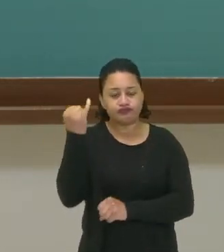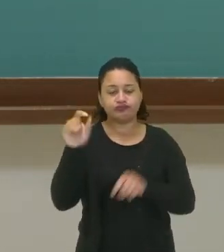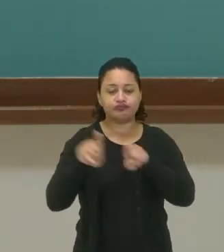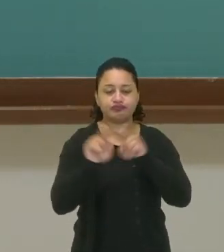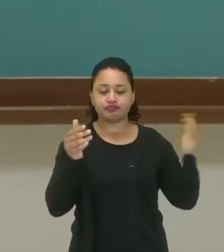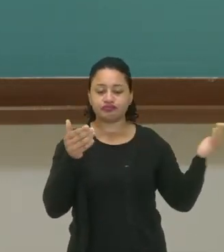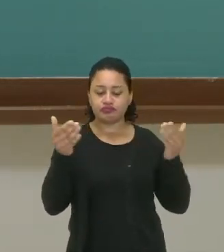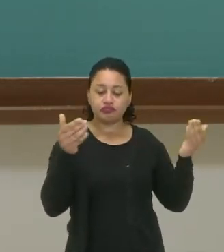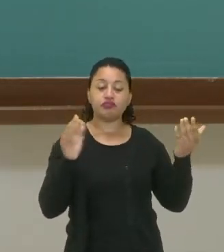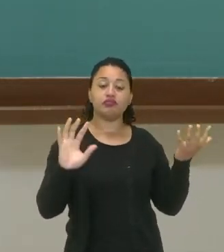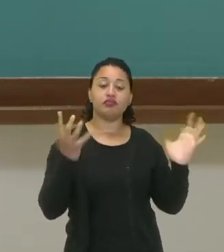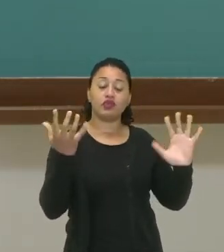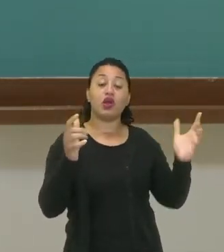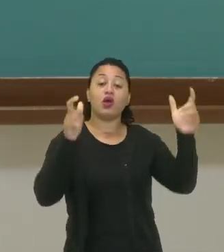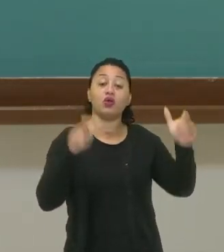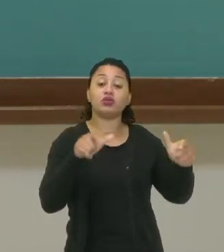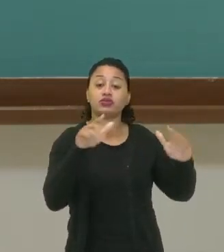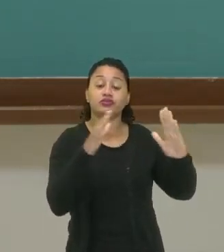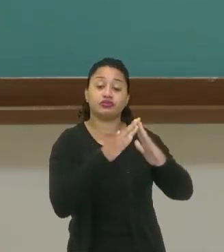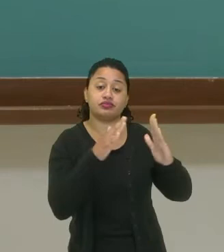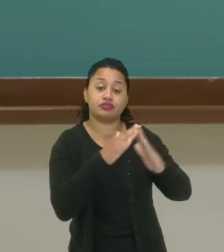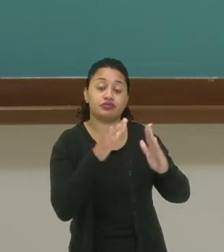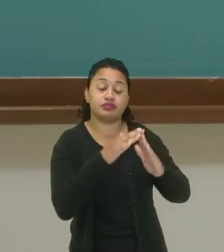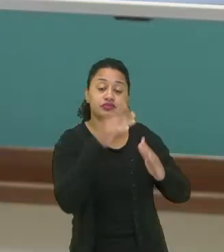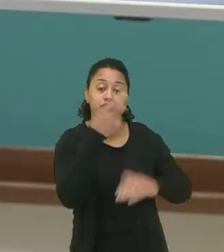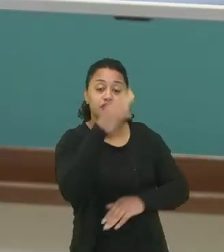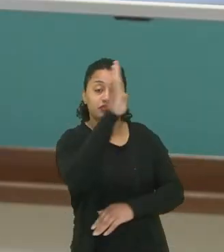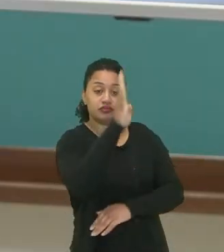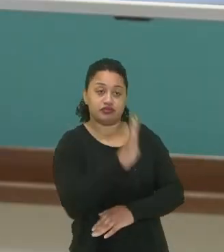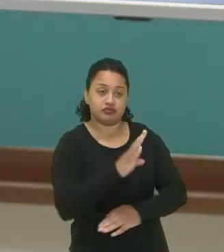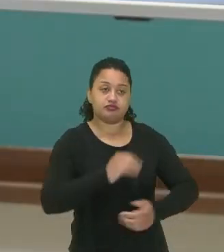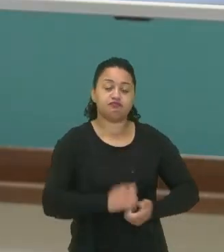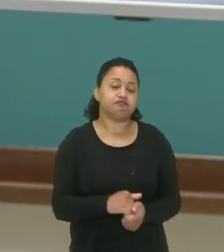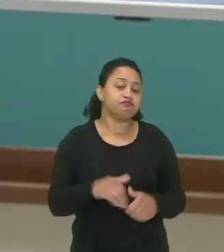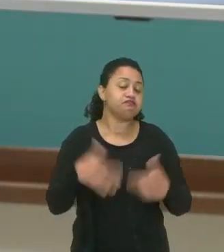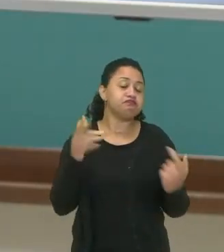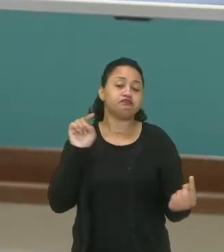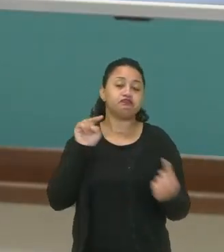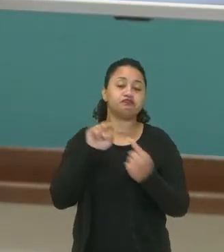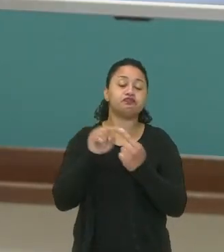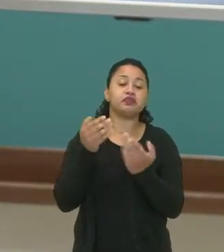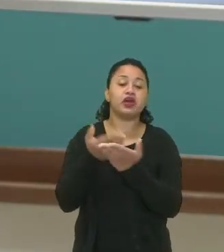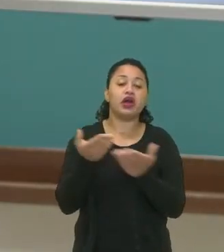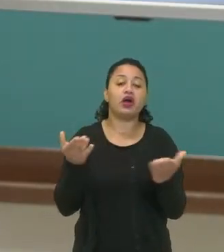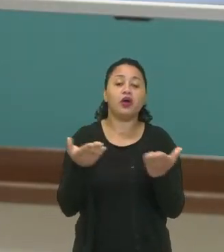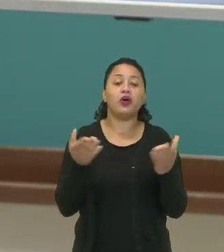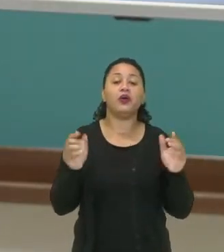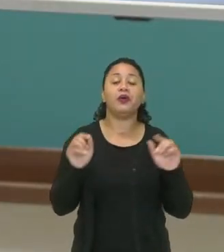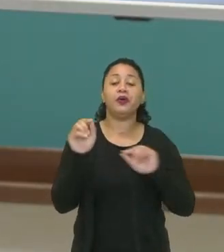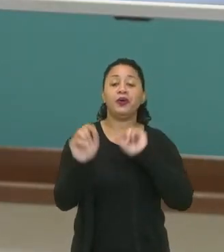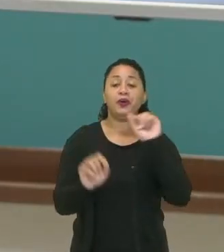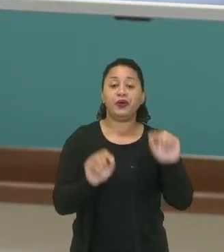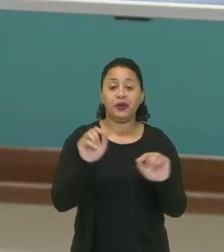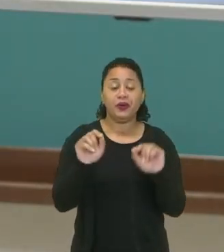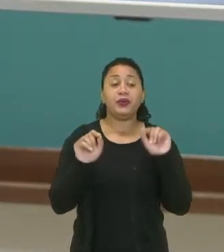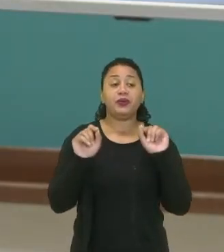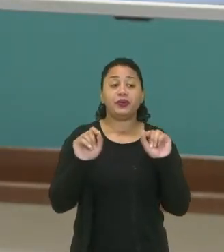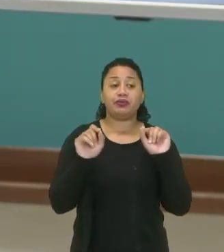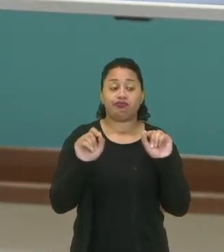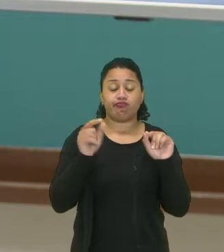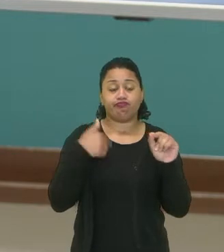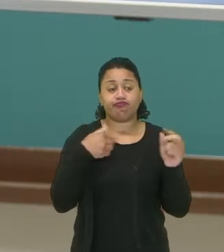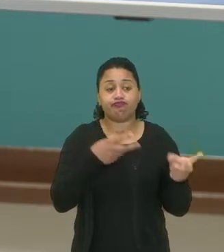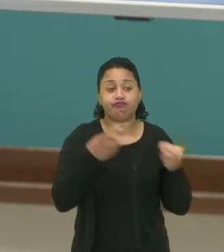com os climas de onde você mora, no Brasil, ok? Muito bem, então o objetivo da nossa aula desse momento então